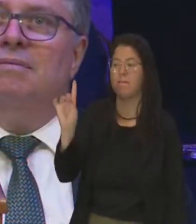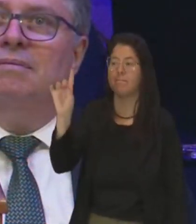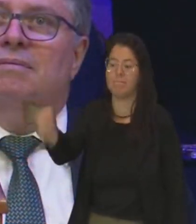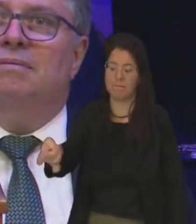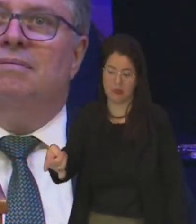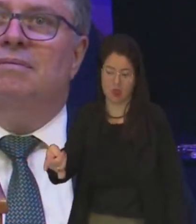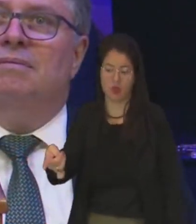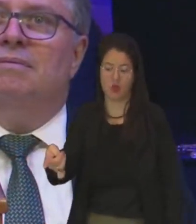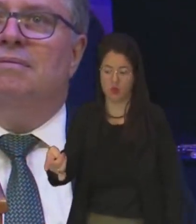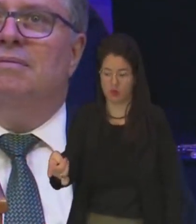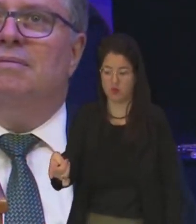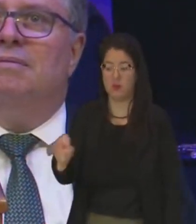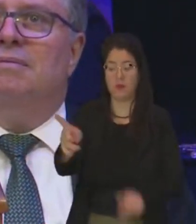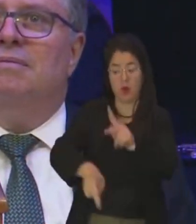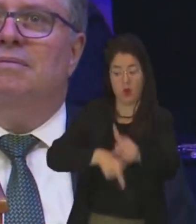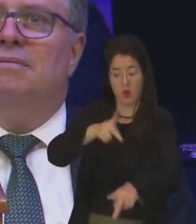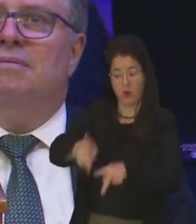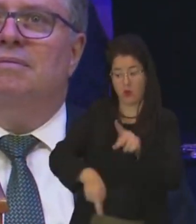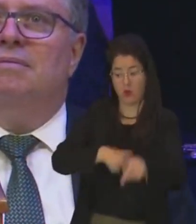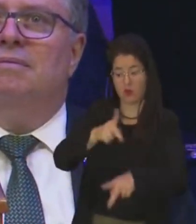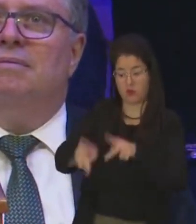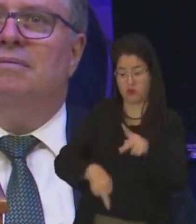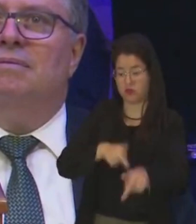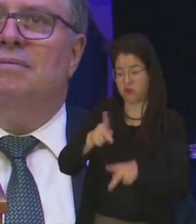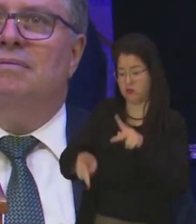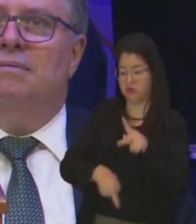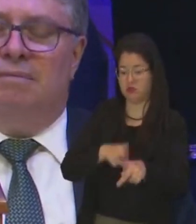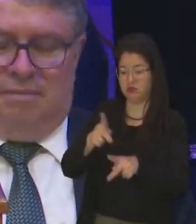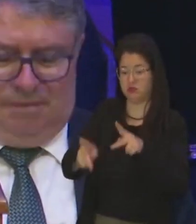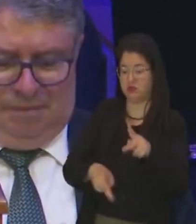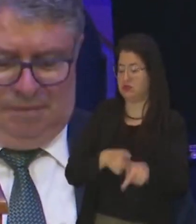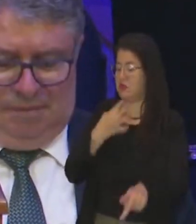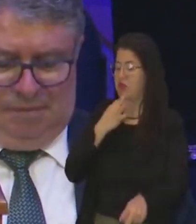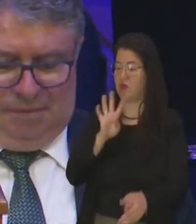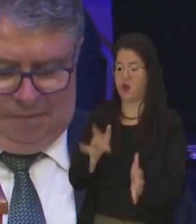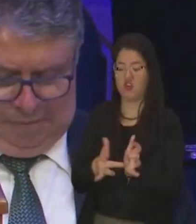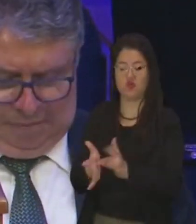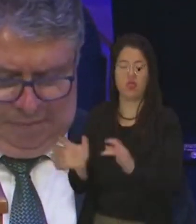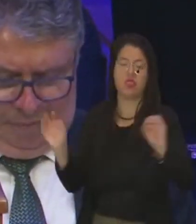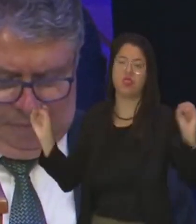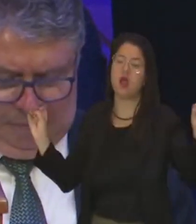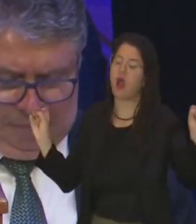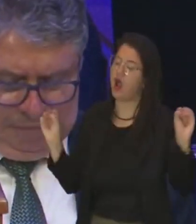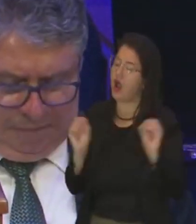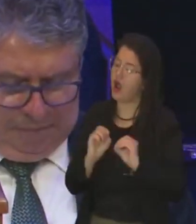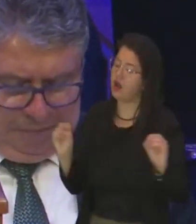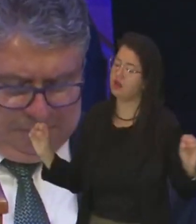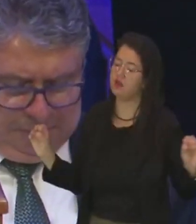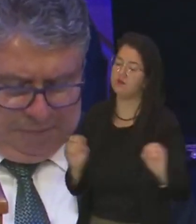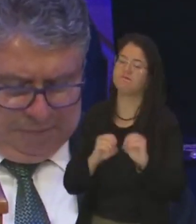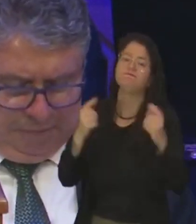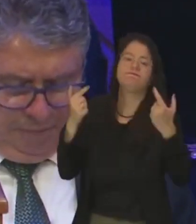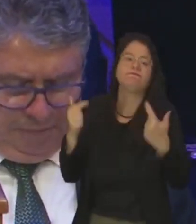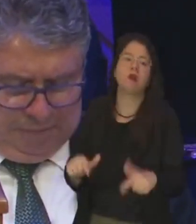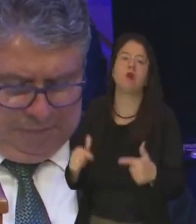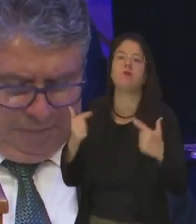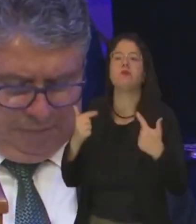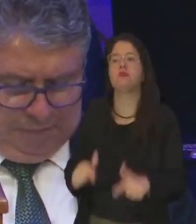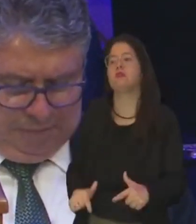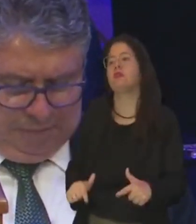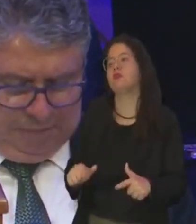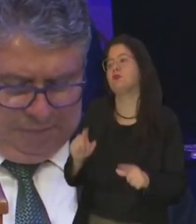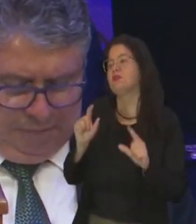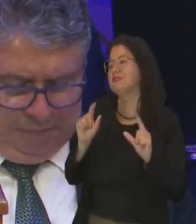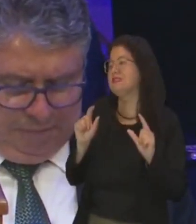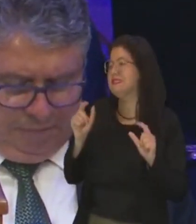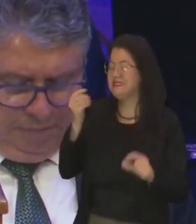5.000 povos considerados não alcançados, que ainda não têm uma